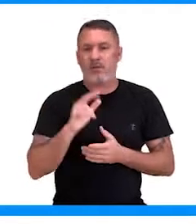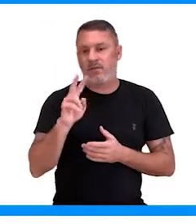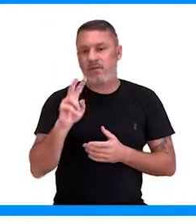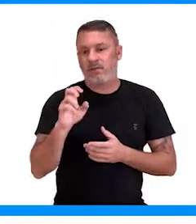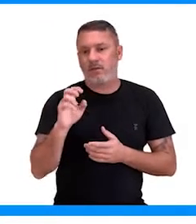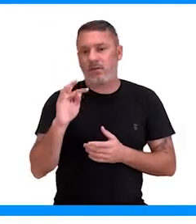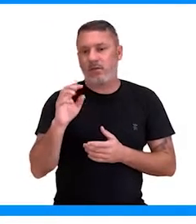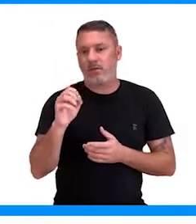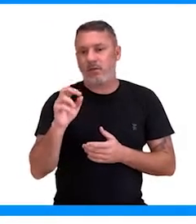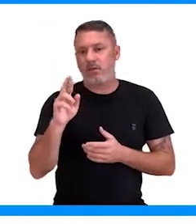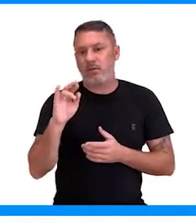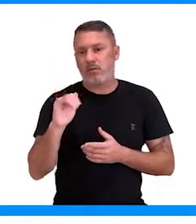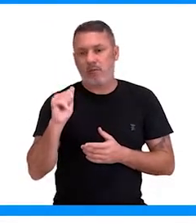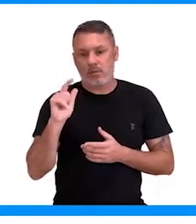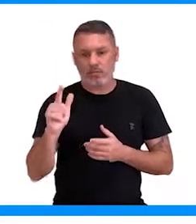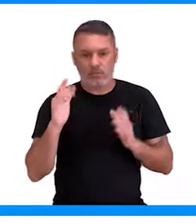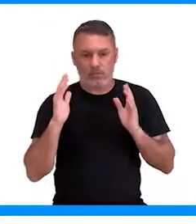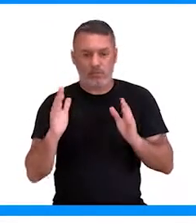Decomposição vetorial.